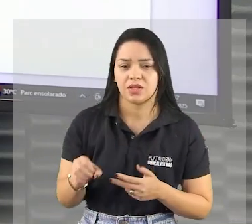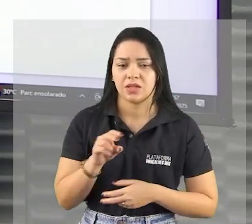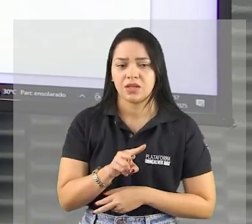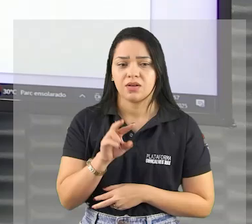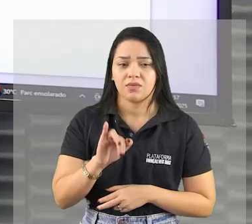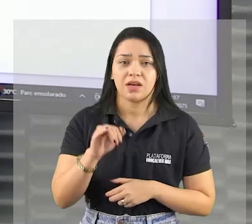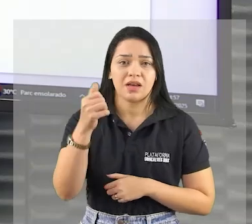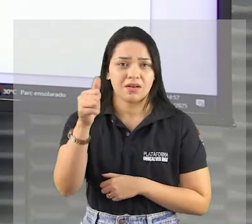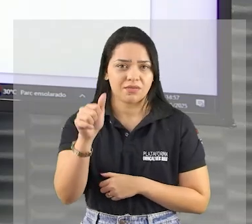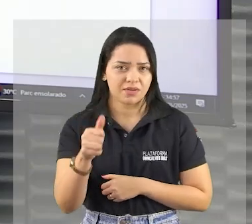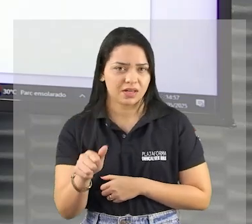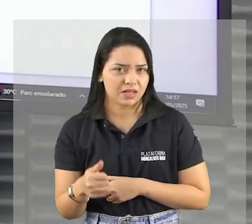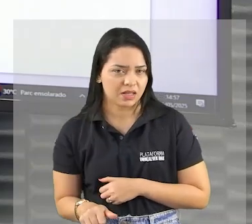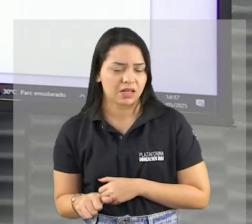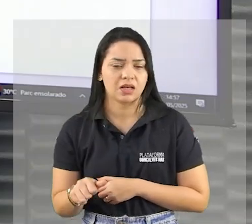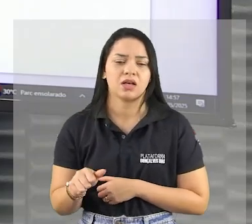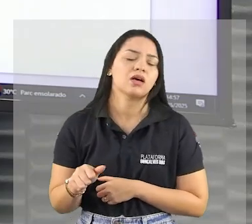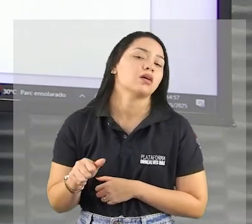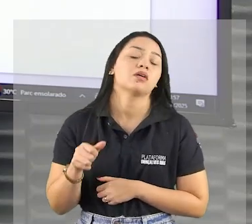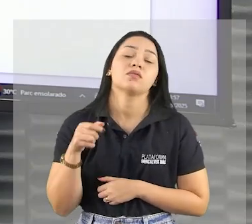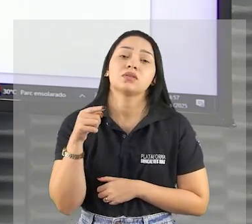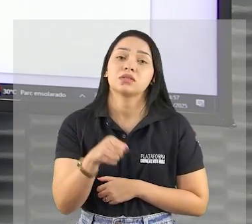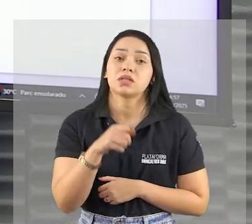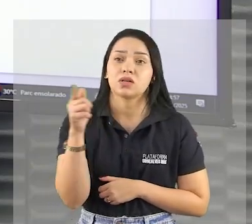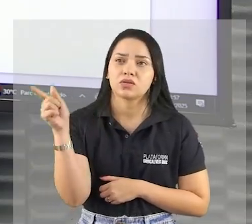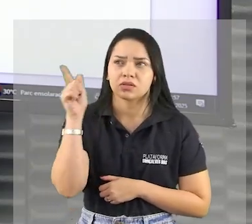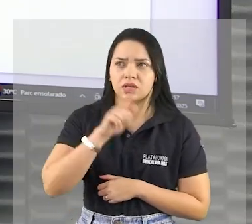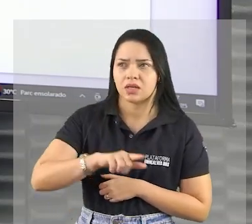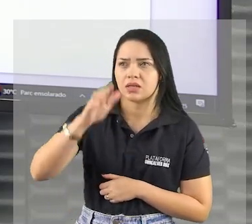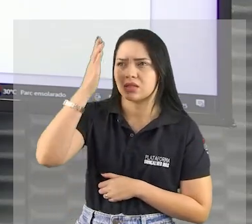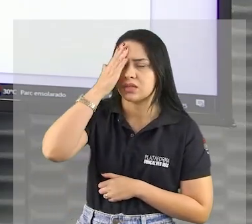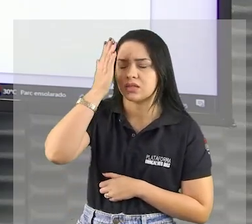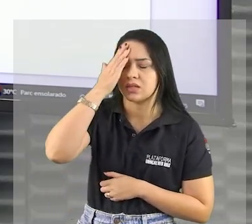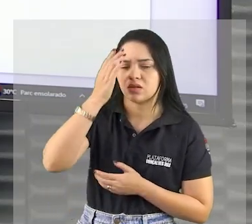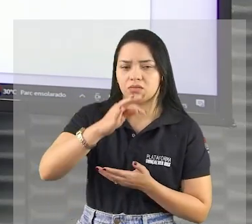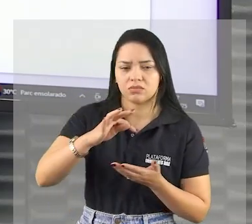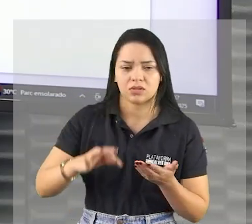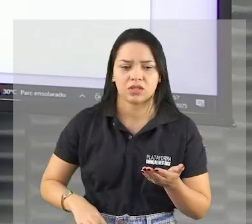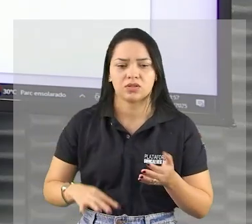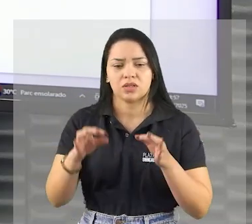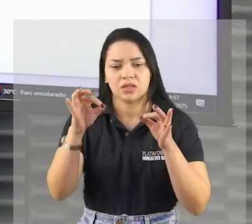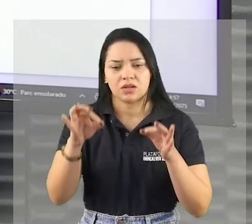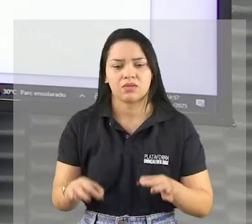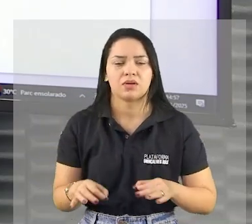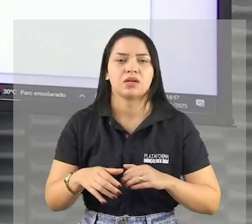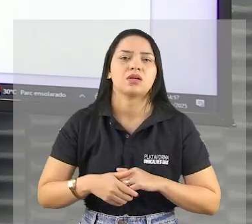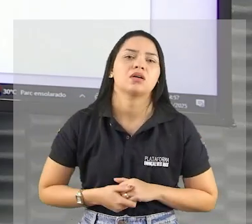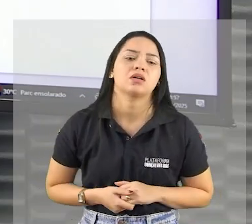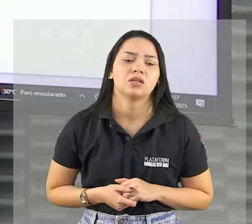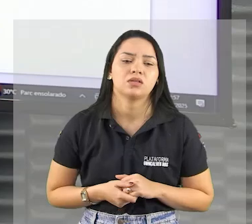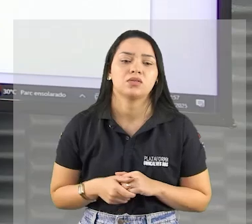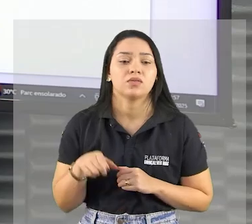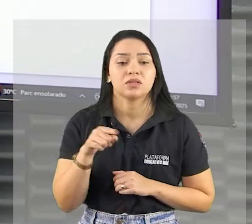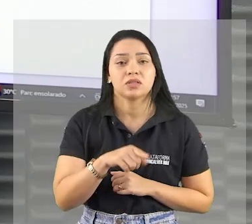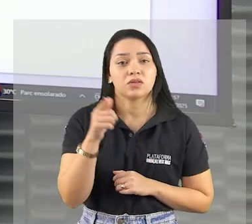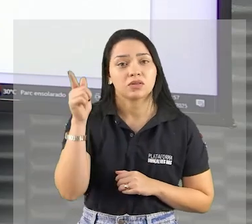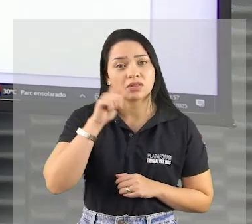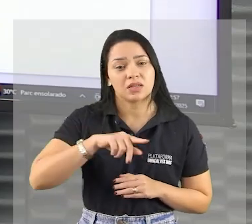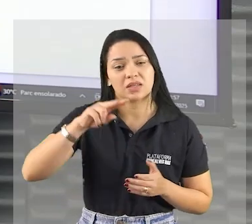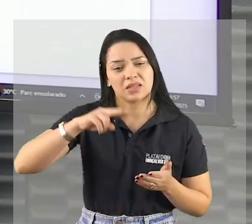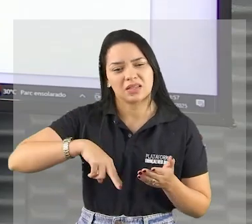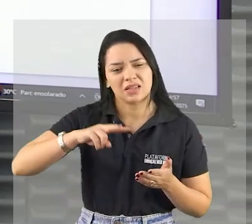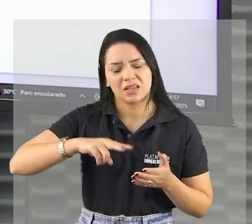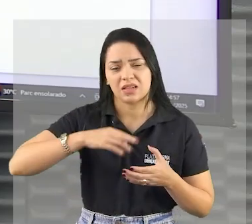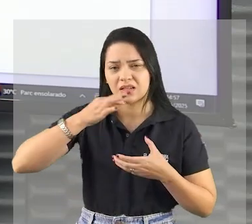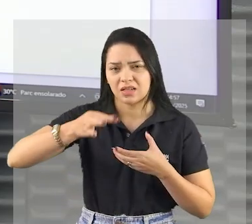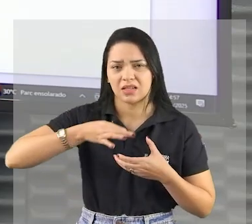muito mais isso, né? O quanto você consegue interpretar um texto de maneira adequada, quanto você consegue ler de maneira crítica